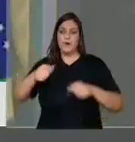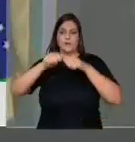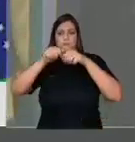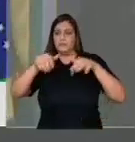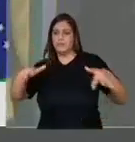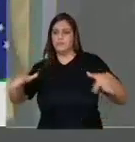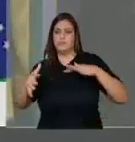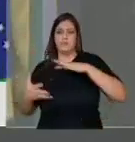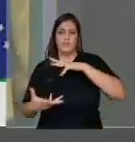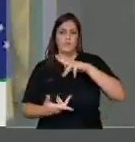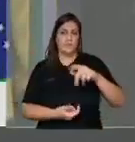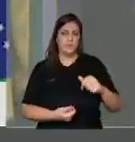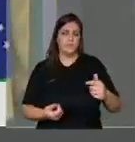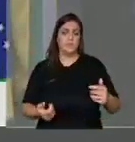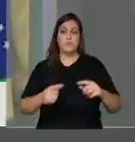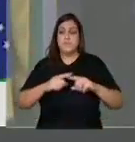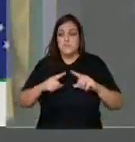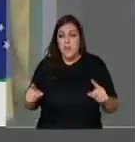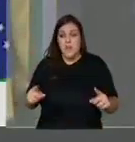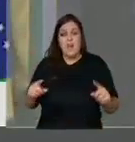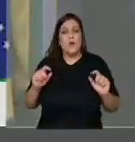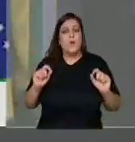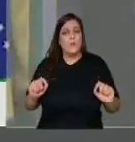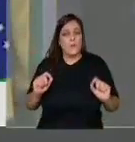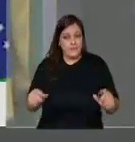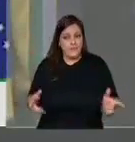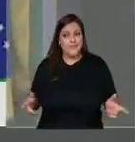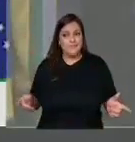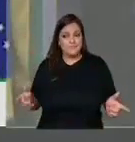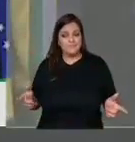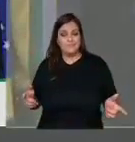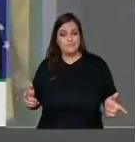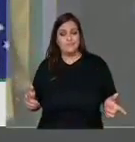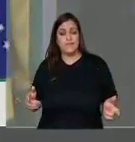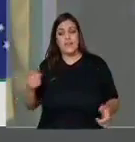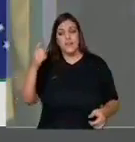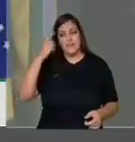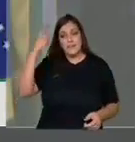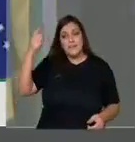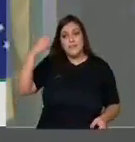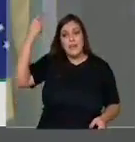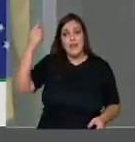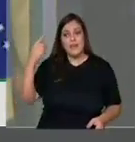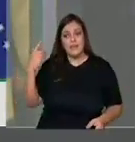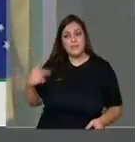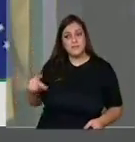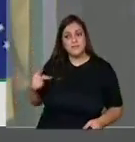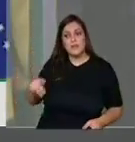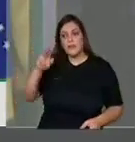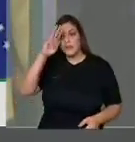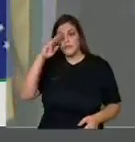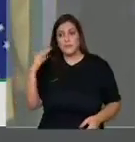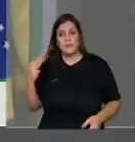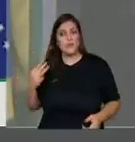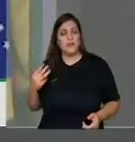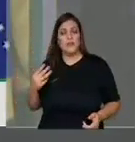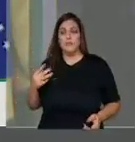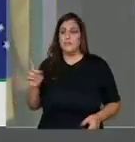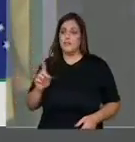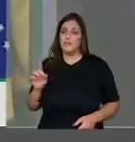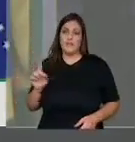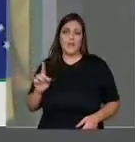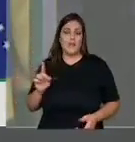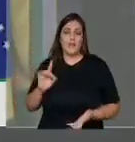realmente aconteceu? O que aconteceu é que os ideais foram aos poucos, que não eram os de Karl Marx, evidentemente